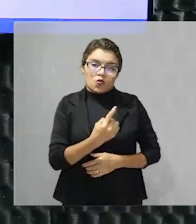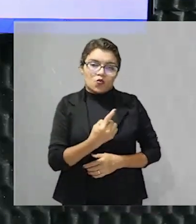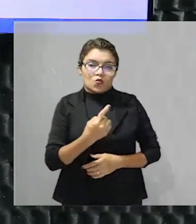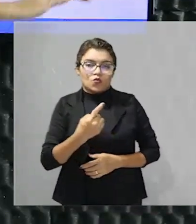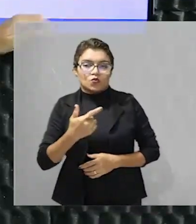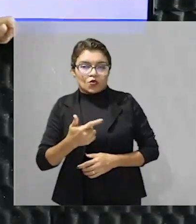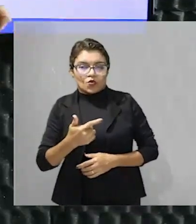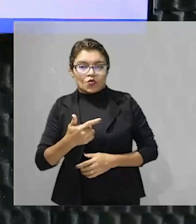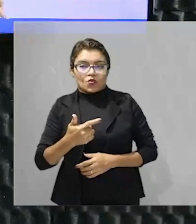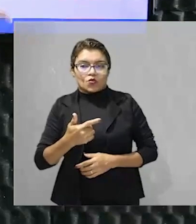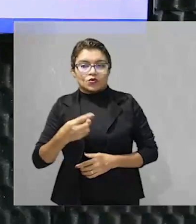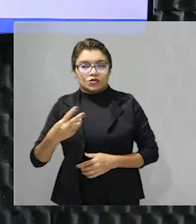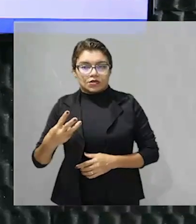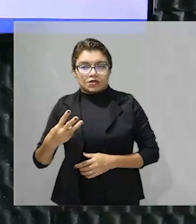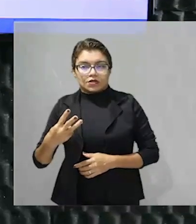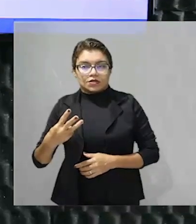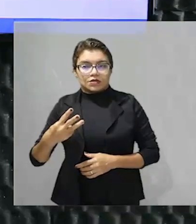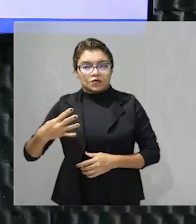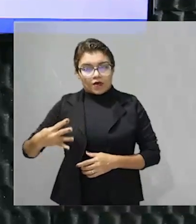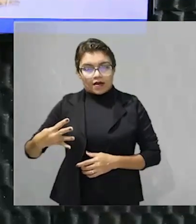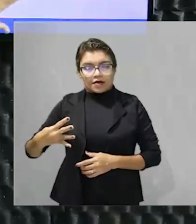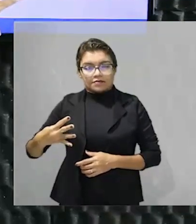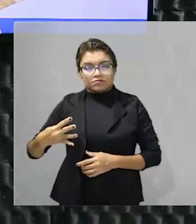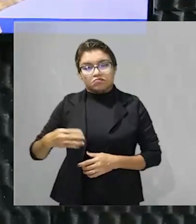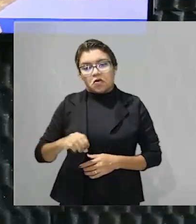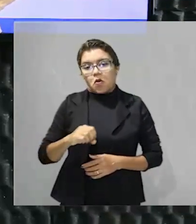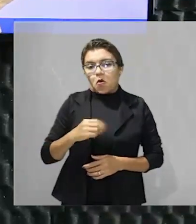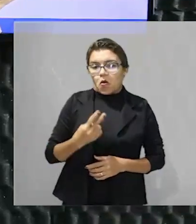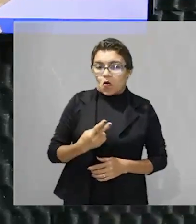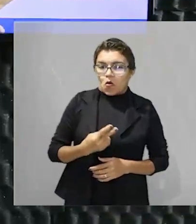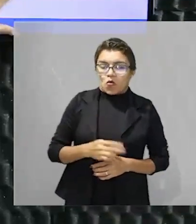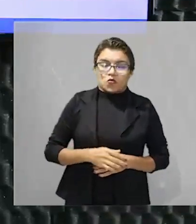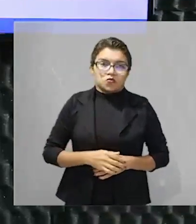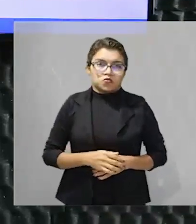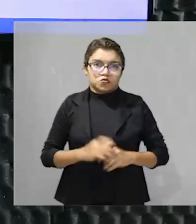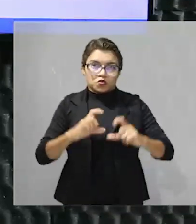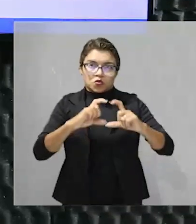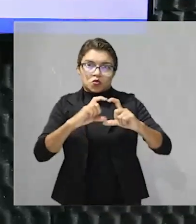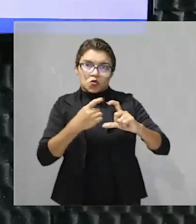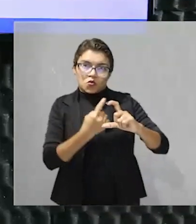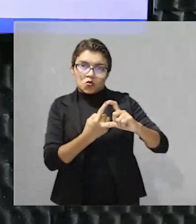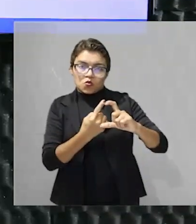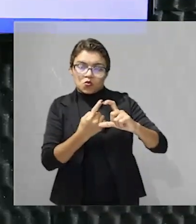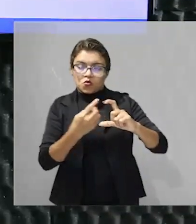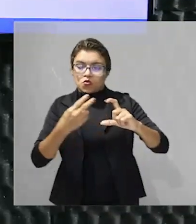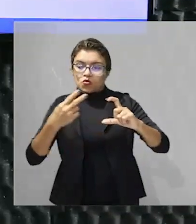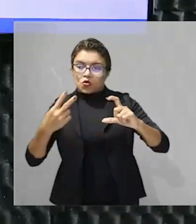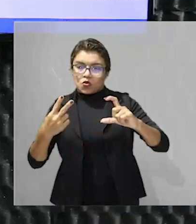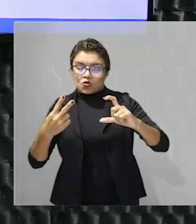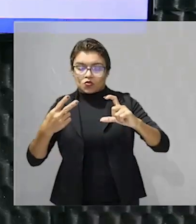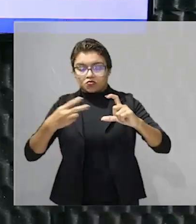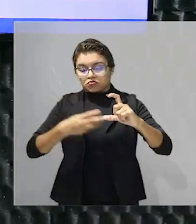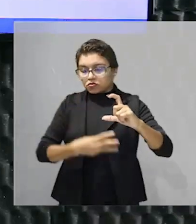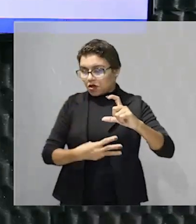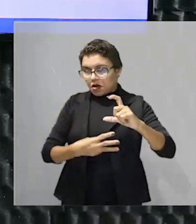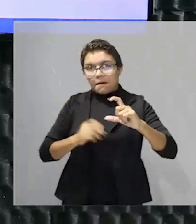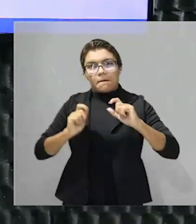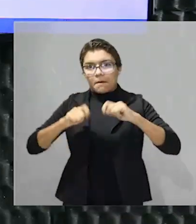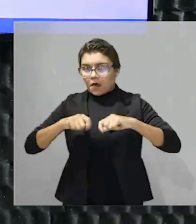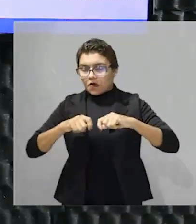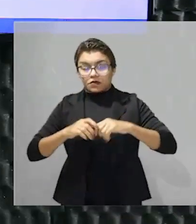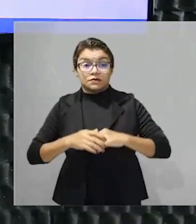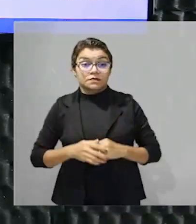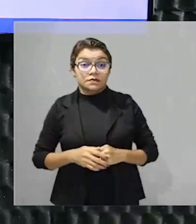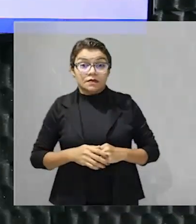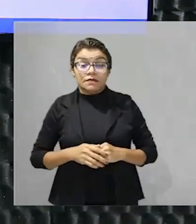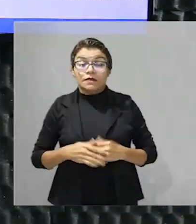3, 4 como esse, você pode ter 1, 2 e o terceiro embaixo, mas ele vai trazer essa ideia da progressão dos quadros.